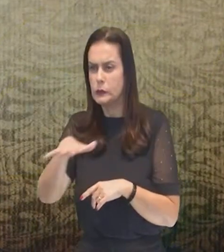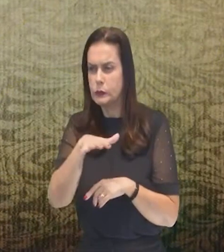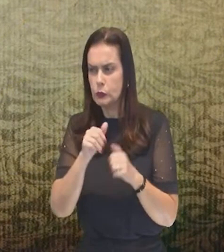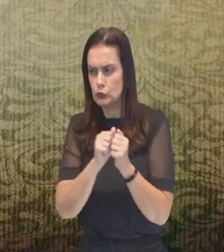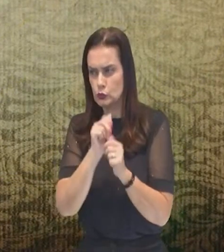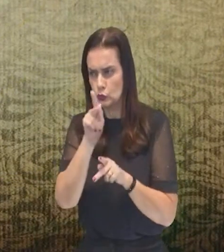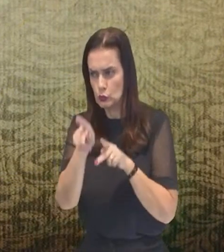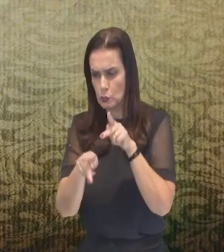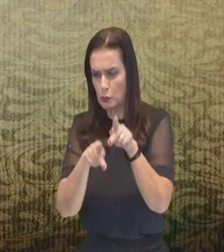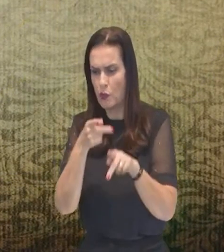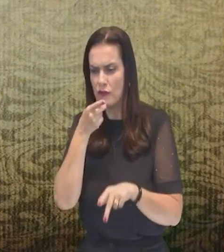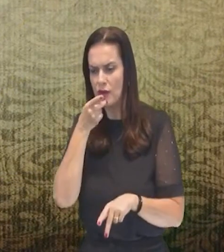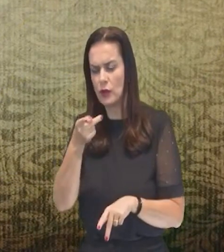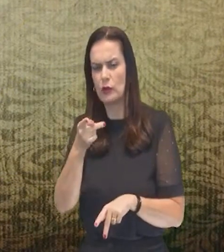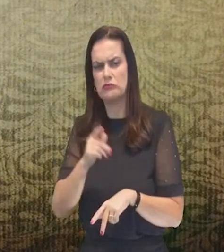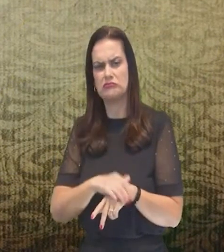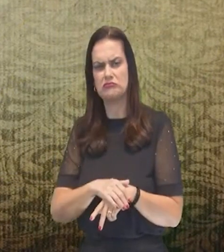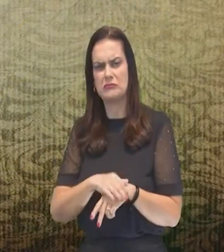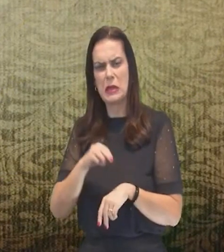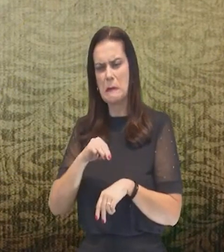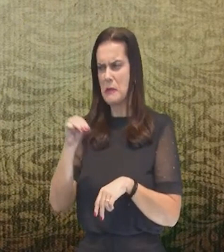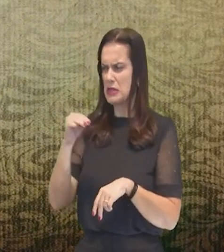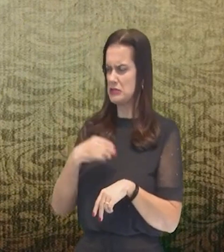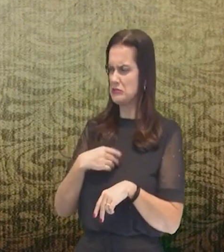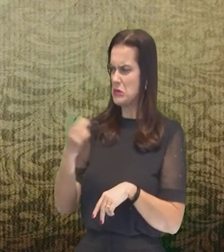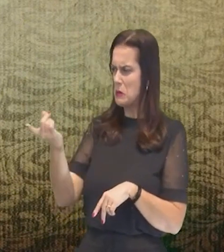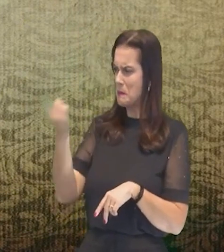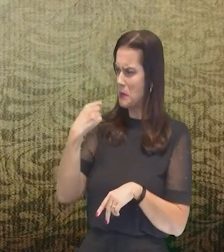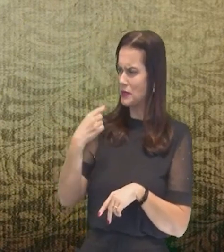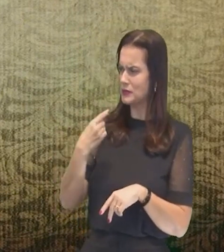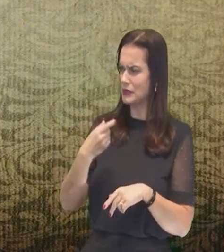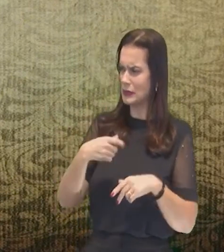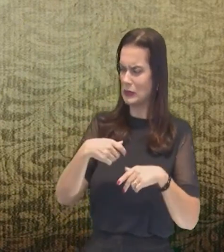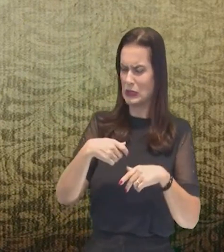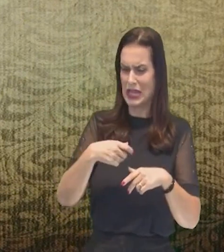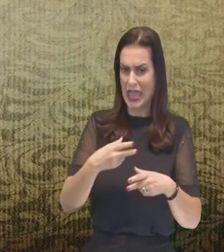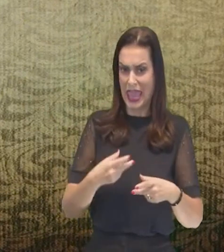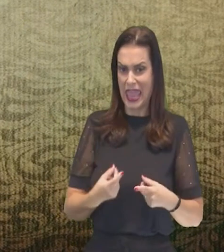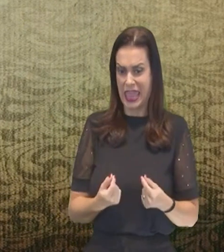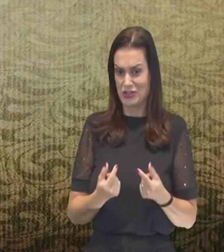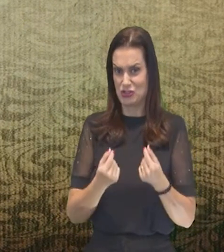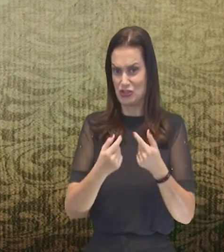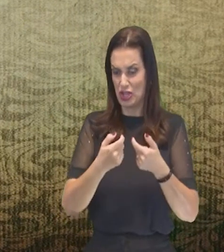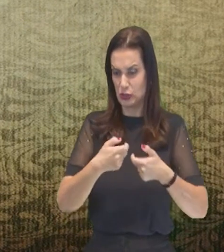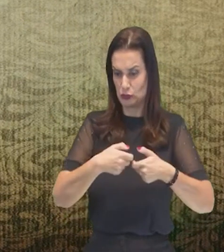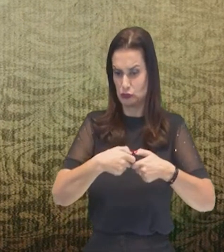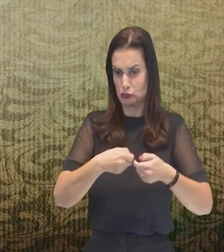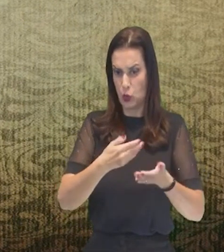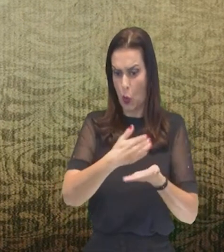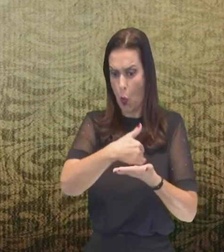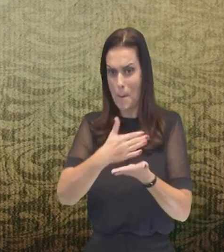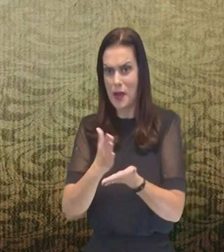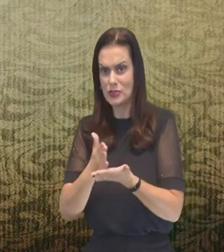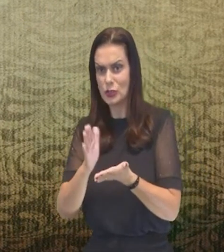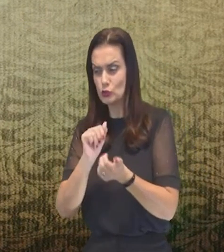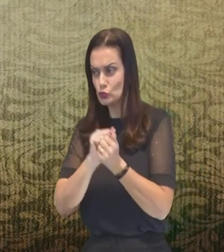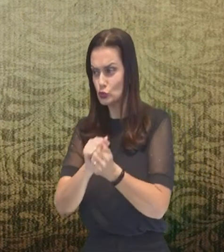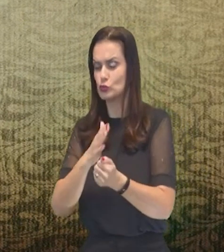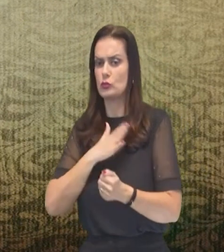lhe falou: Mestre, ordena meu irmão que reparta comigo a herança. Mas Jesus lhe